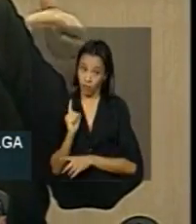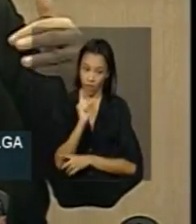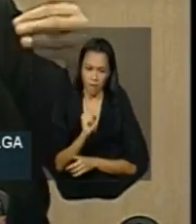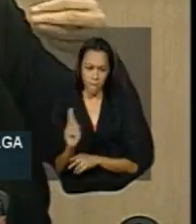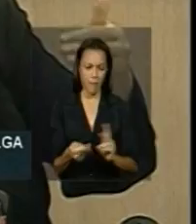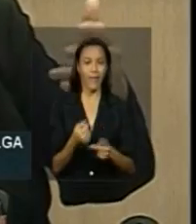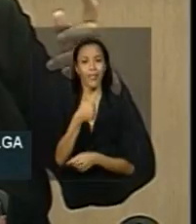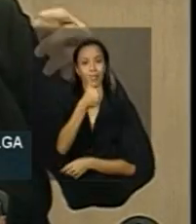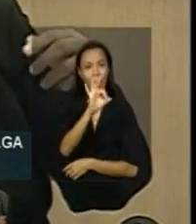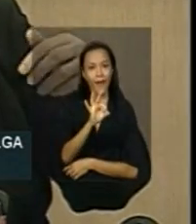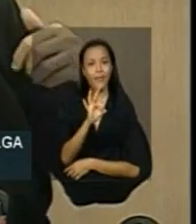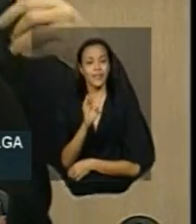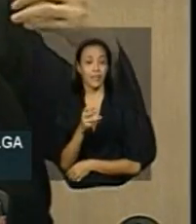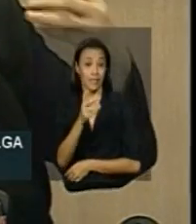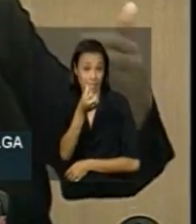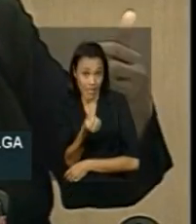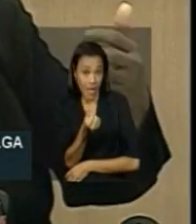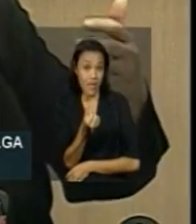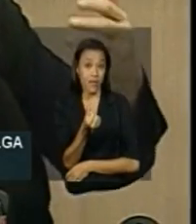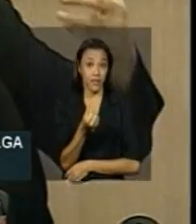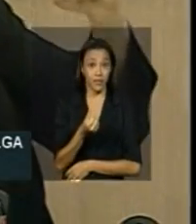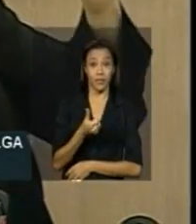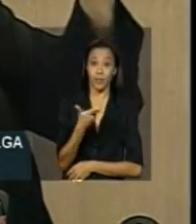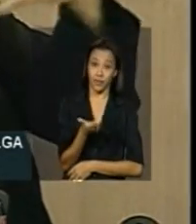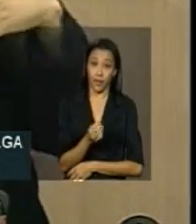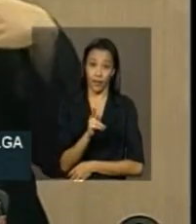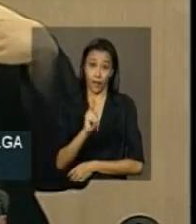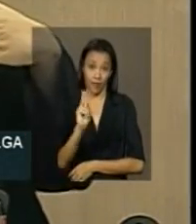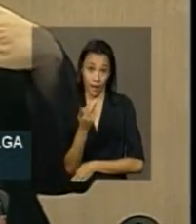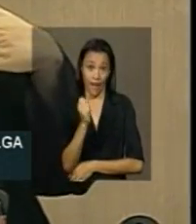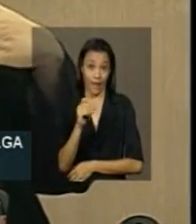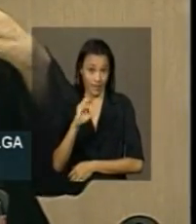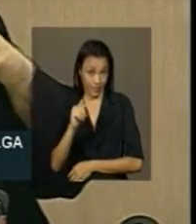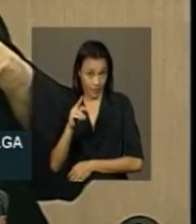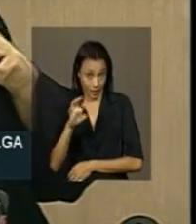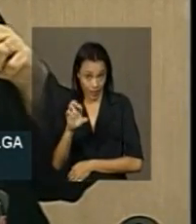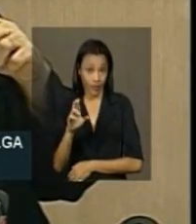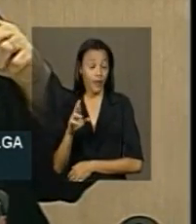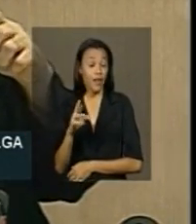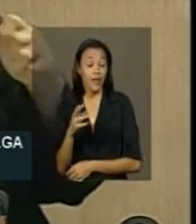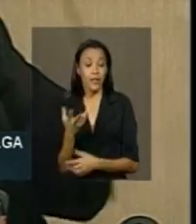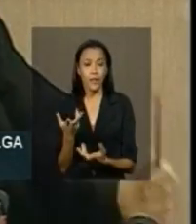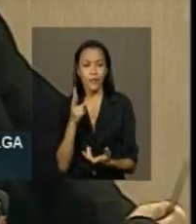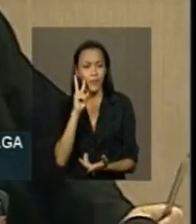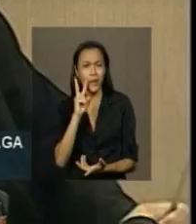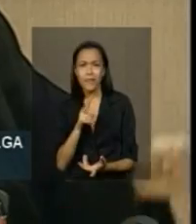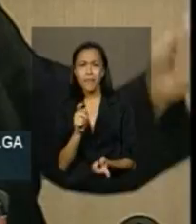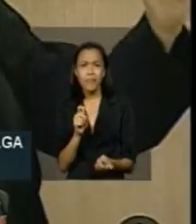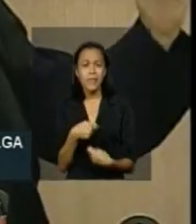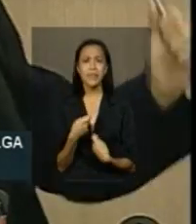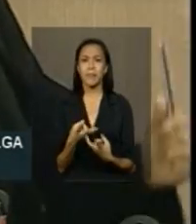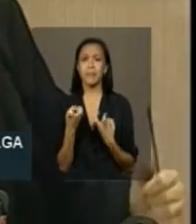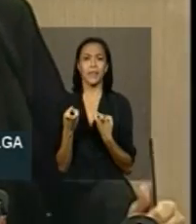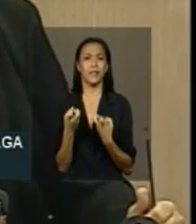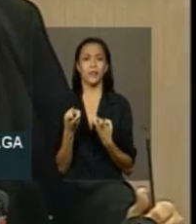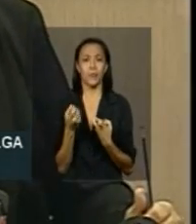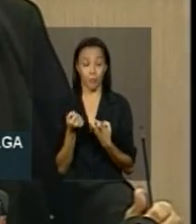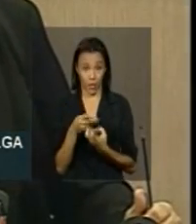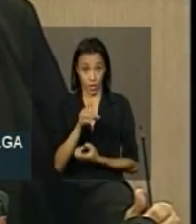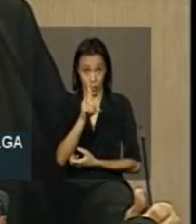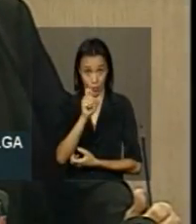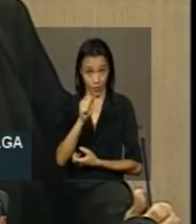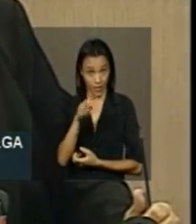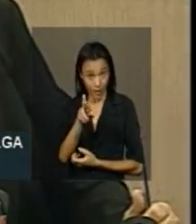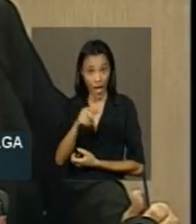ha 6 haar 5 hectares isso não é visto necessariamente pelos pelo porque daé ele tem uma